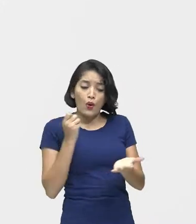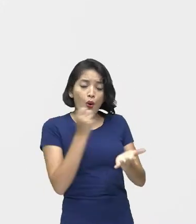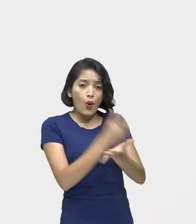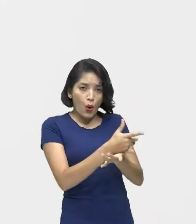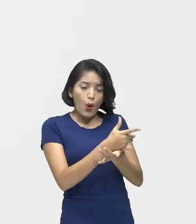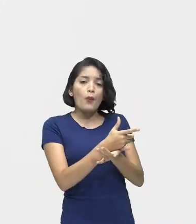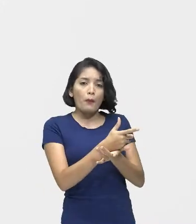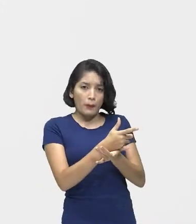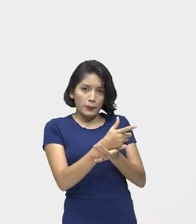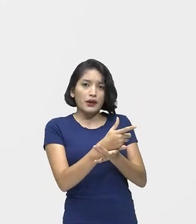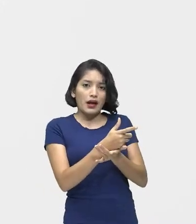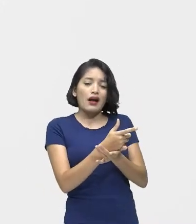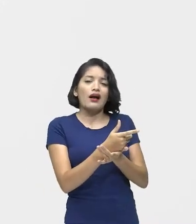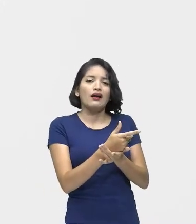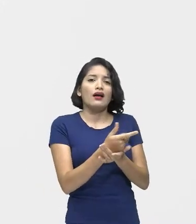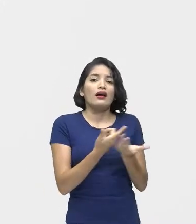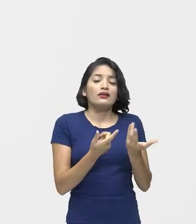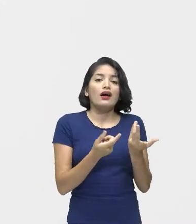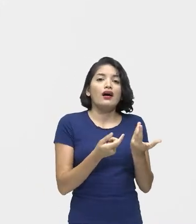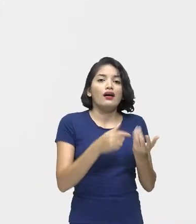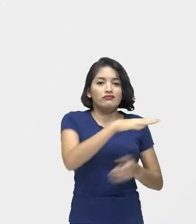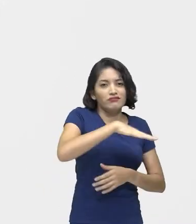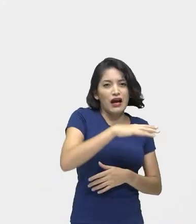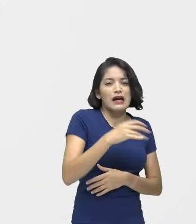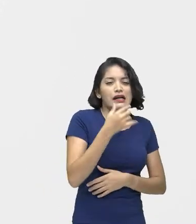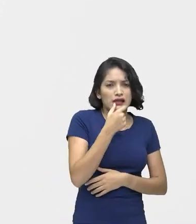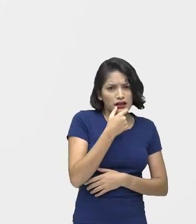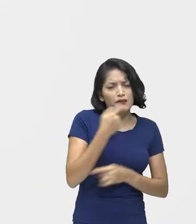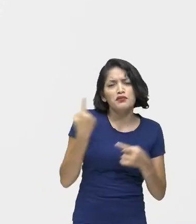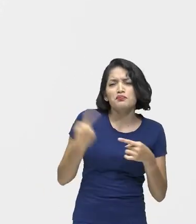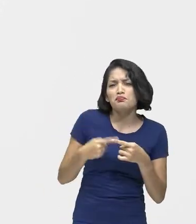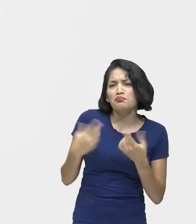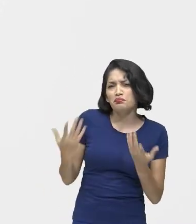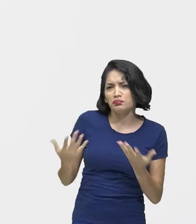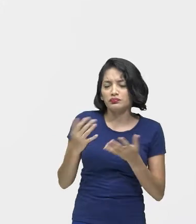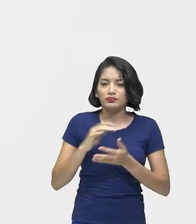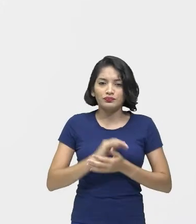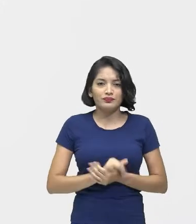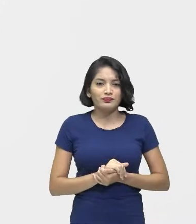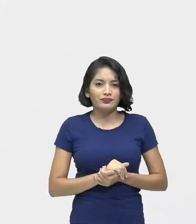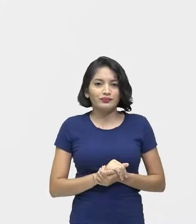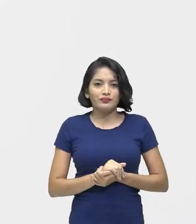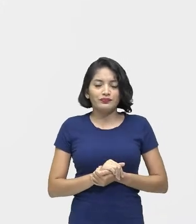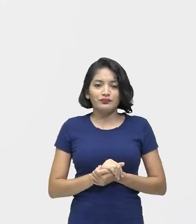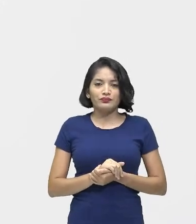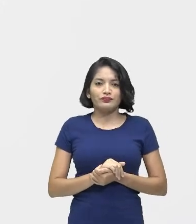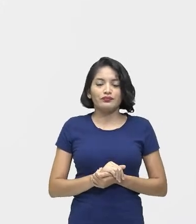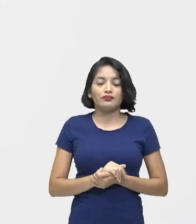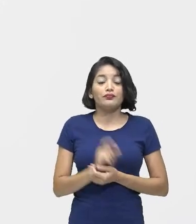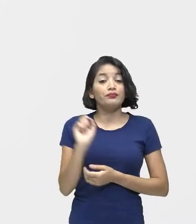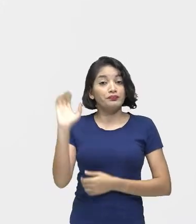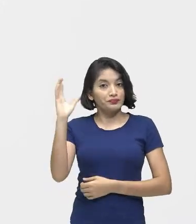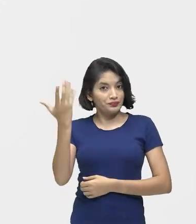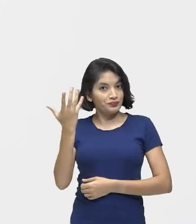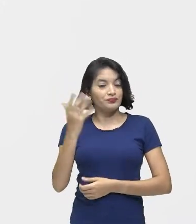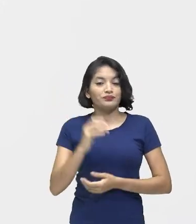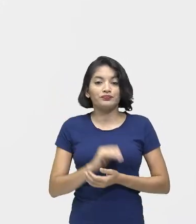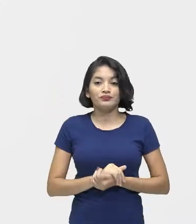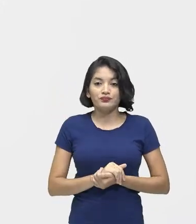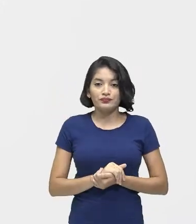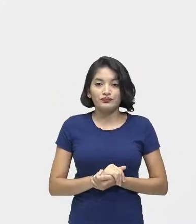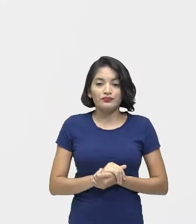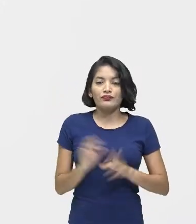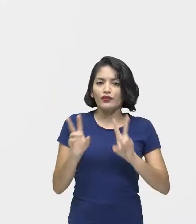açúcar vindo das Antilhas Inglesas. Vou dizer por quê para vocês. Vejam bem, o que acontece aí?